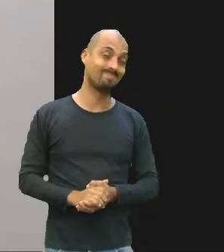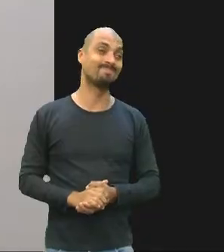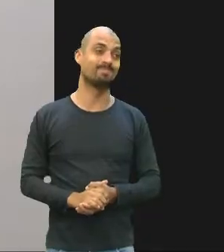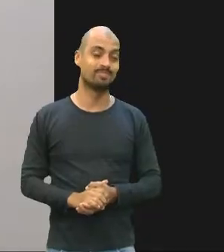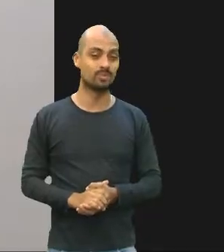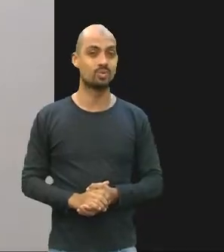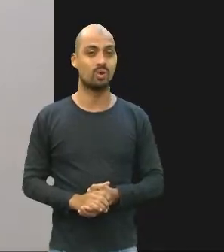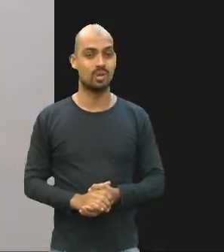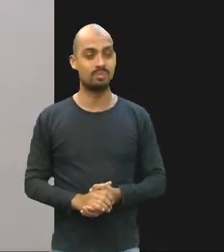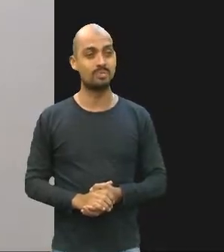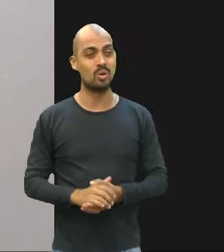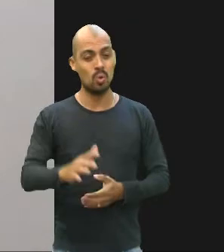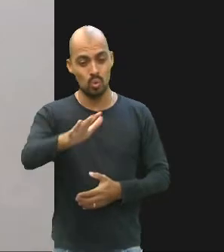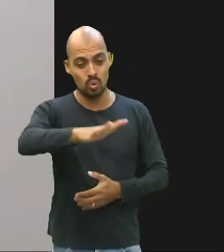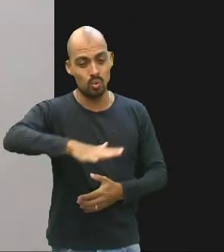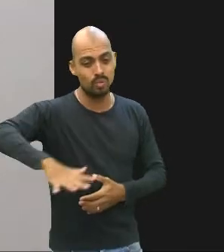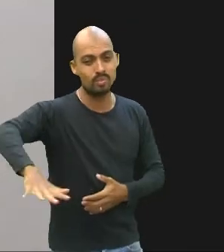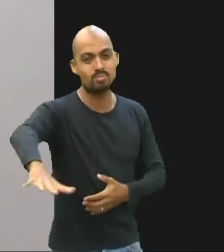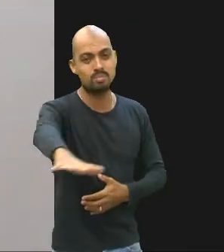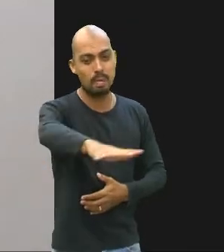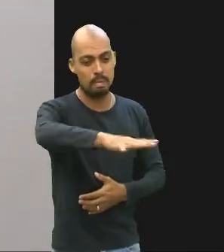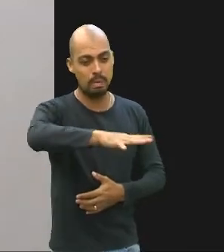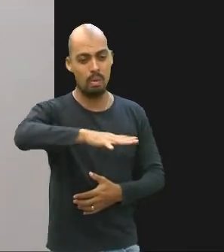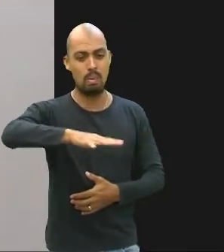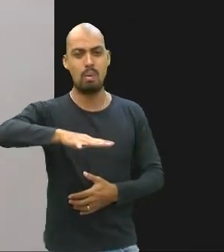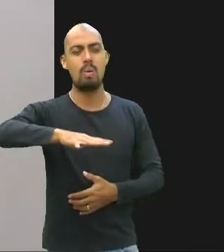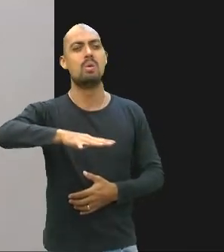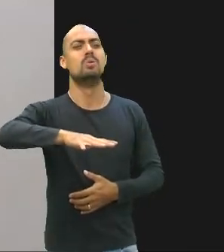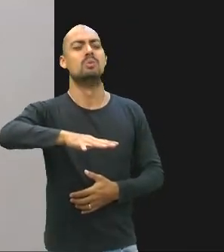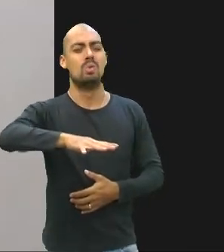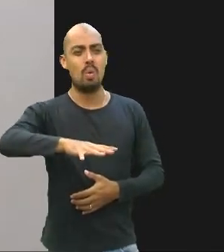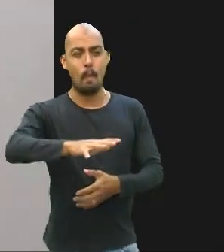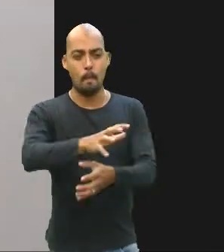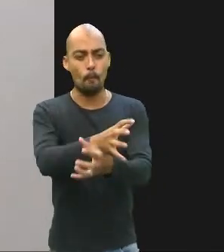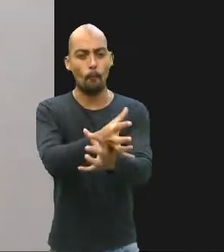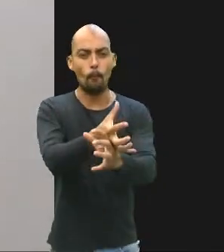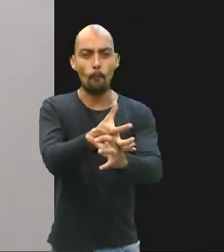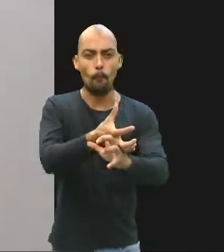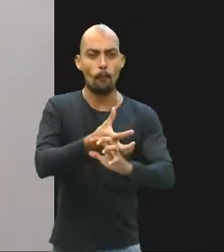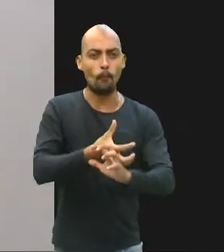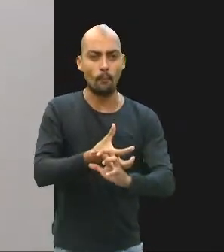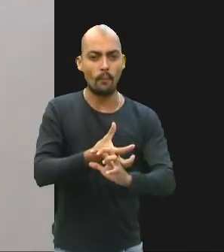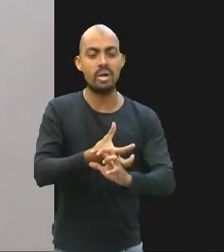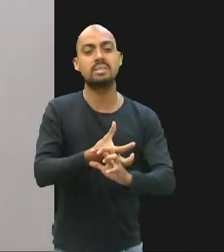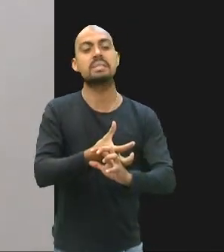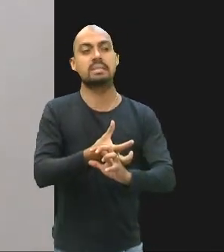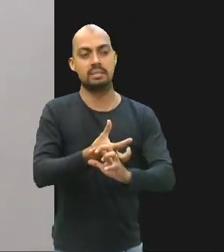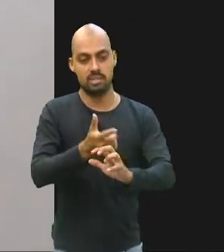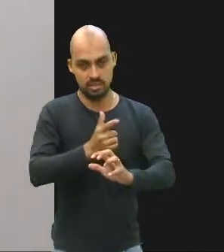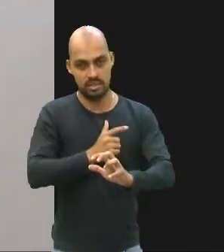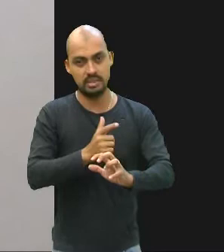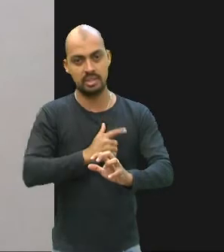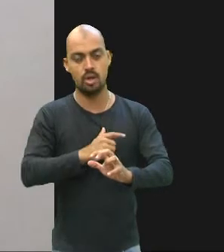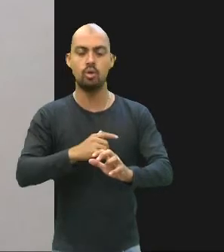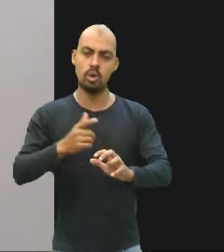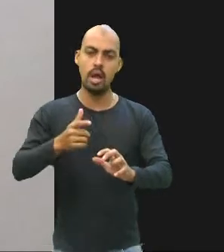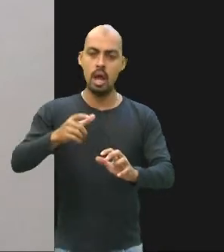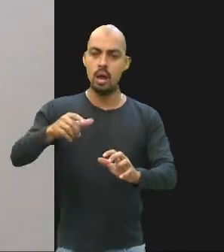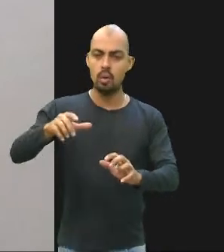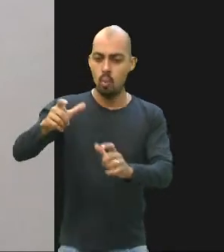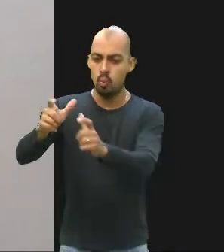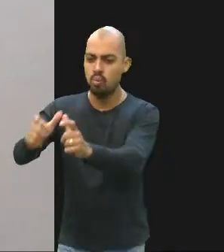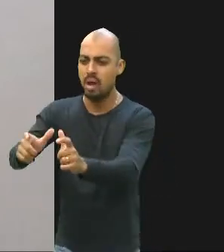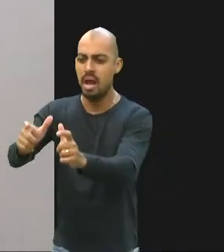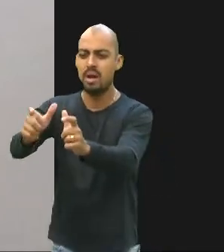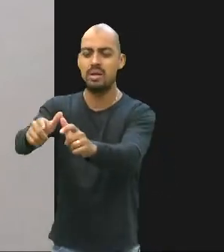Olha, o cenário que a gente encontrou foi de muita seca, né? Tinha chovido em